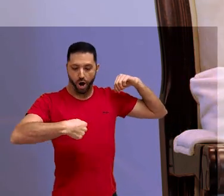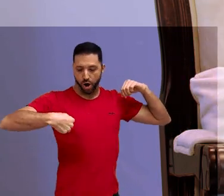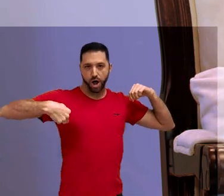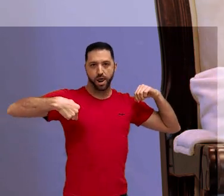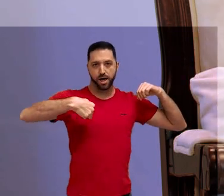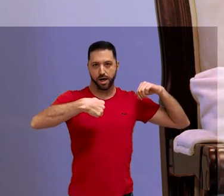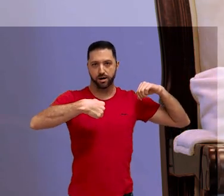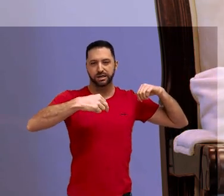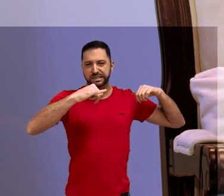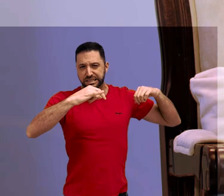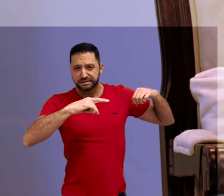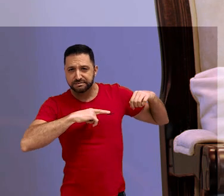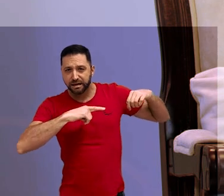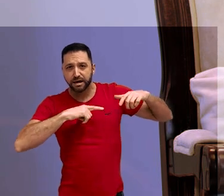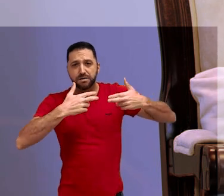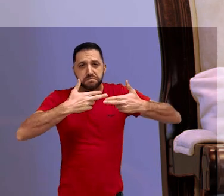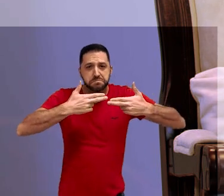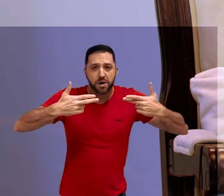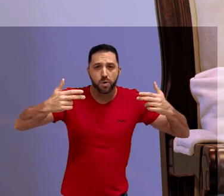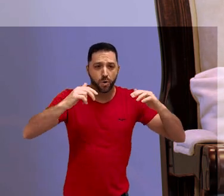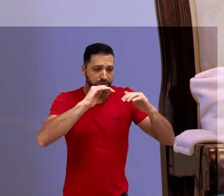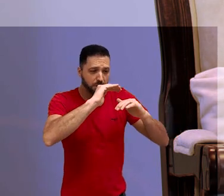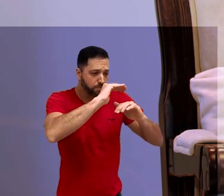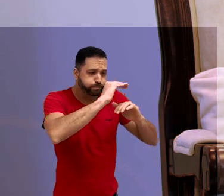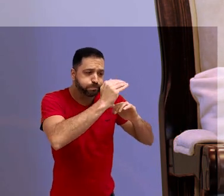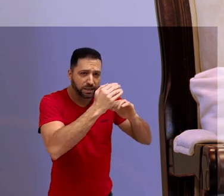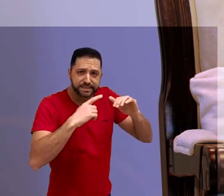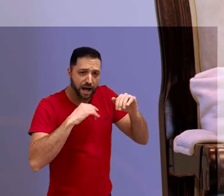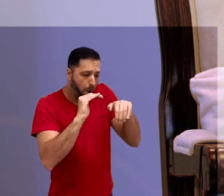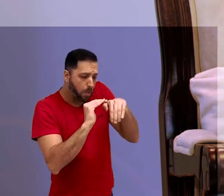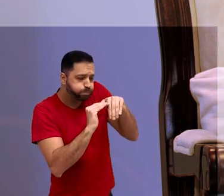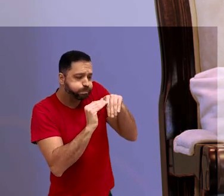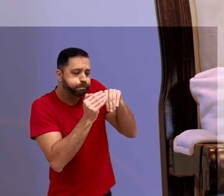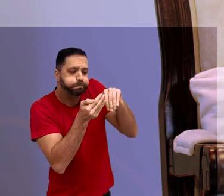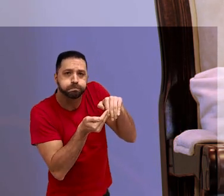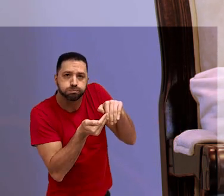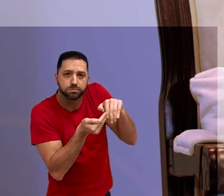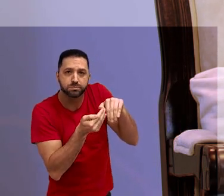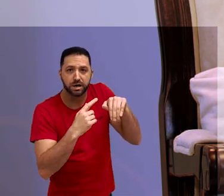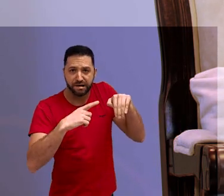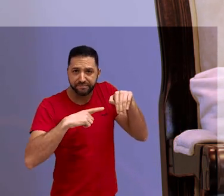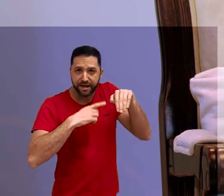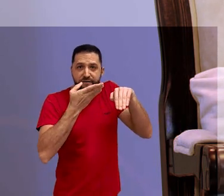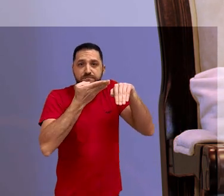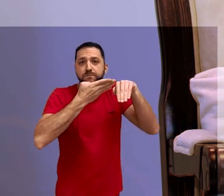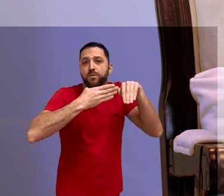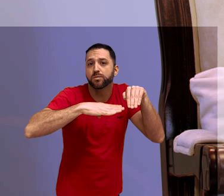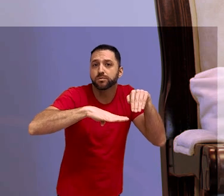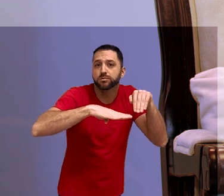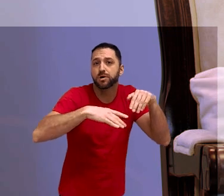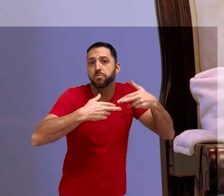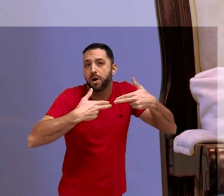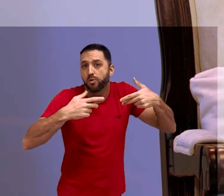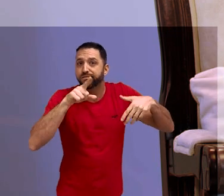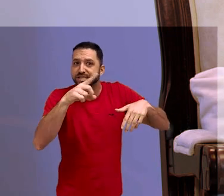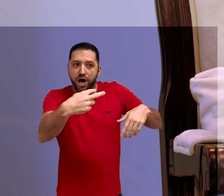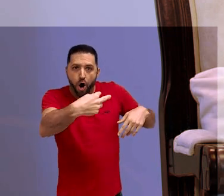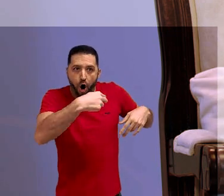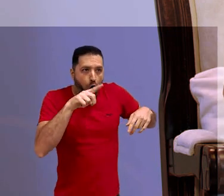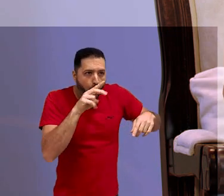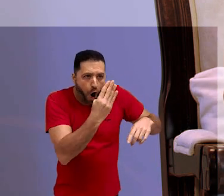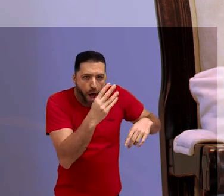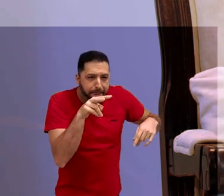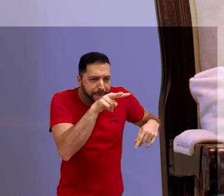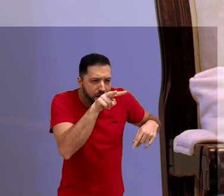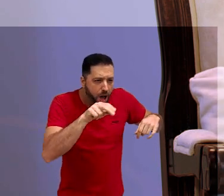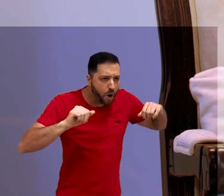nunca viu algo abaulado, que muda o contorno, nem algo com retração. Agora você está vendo. Então, mudou. Então, só